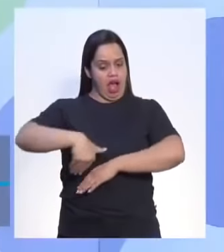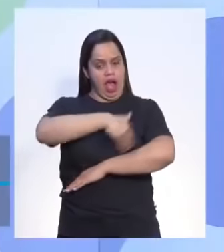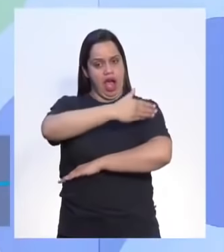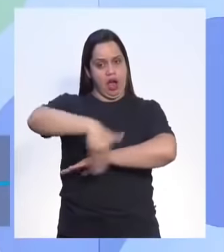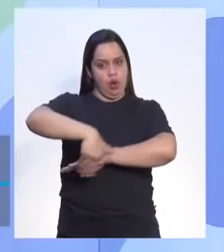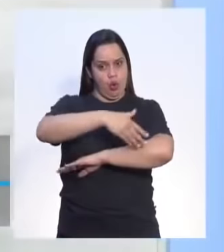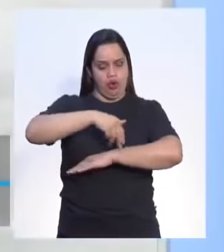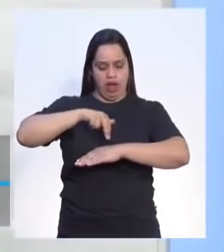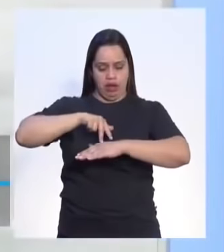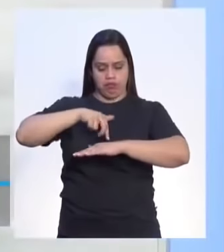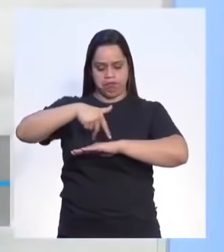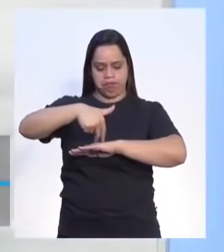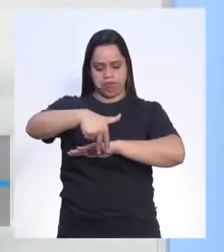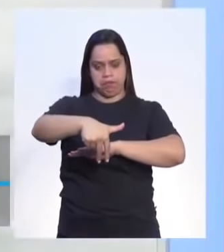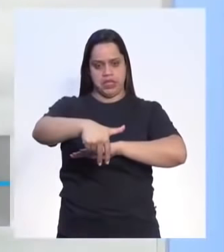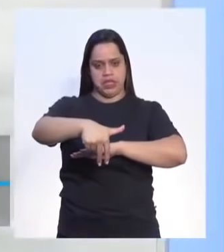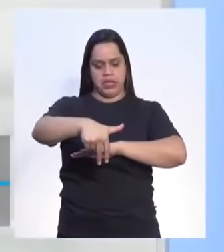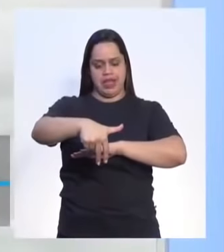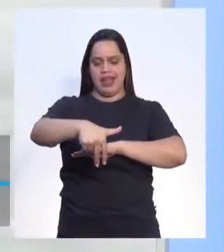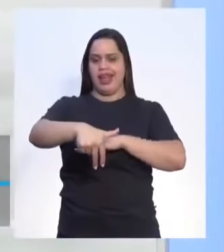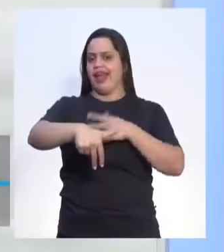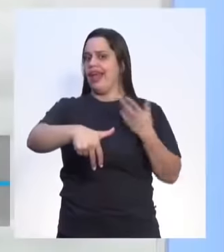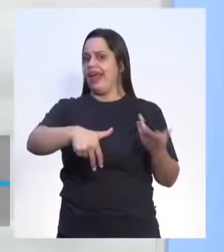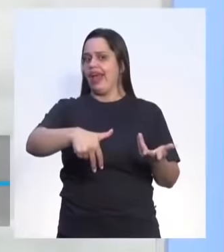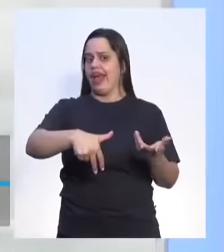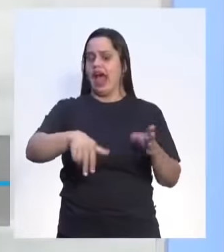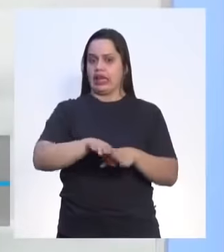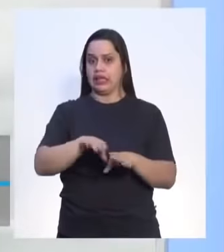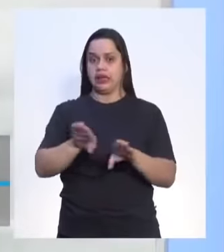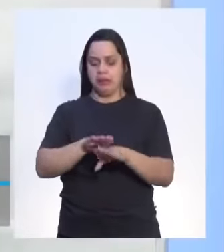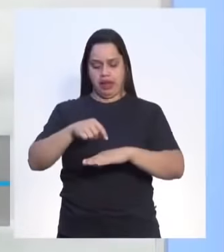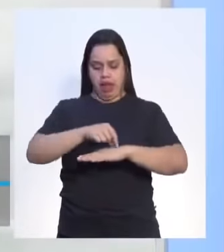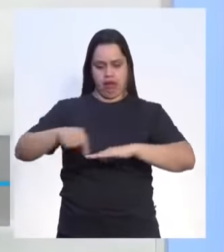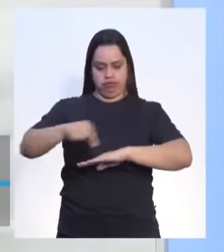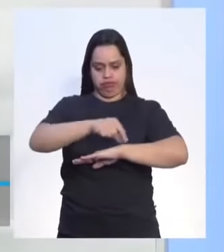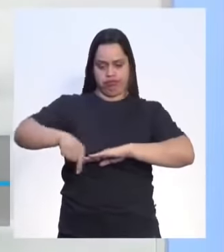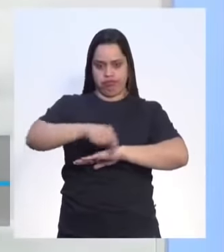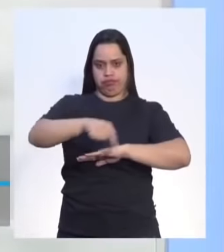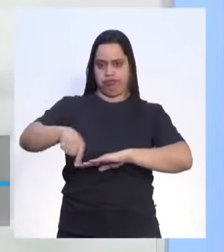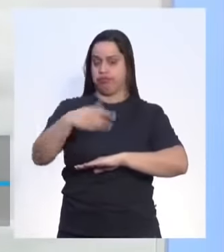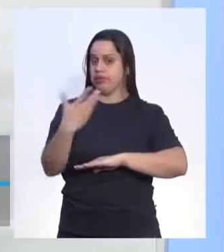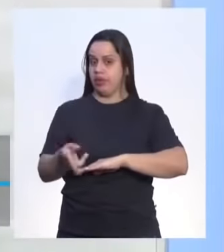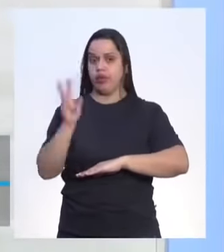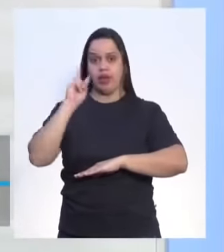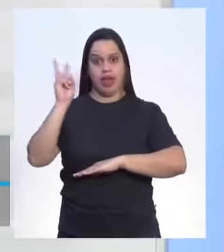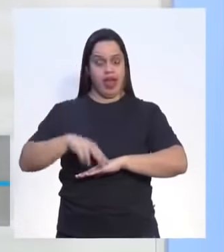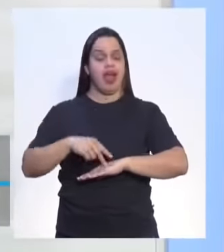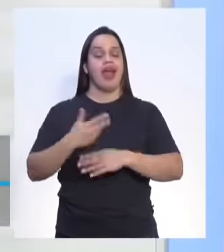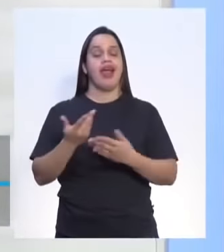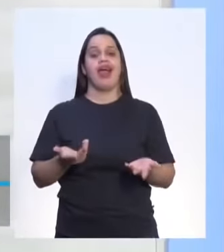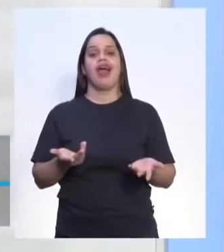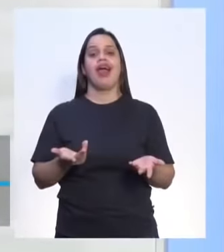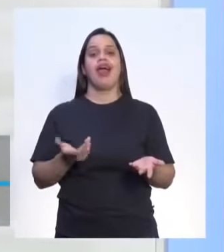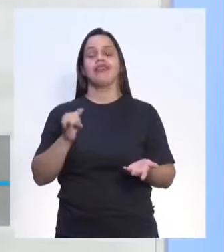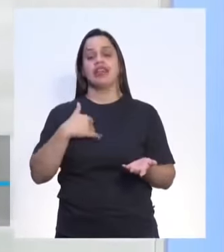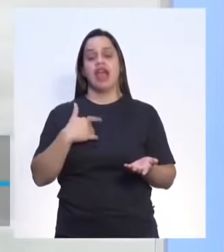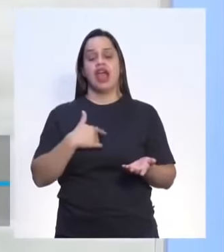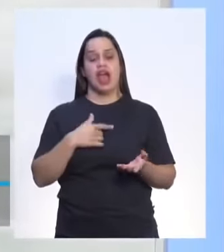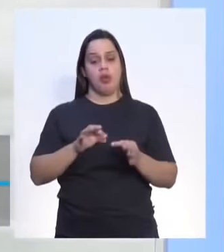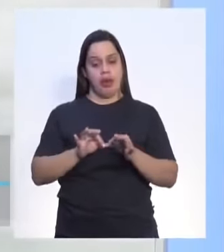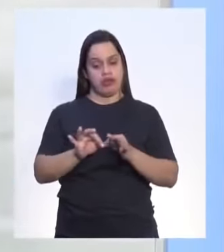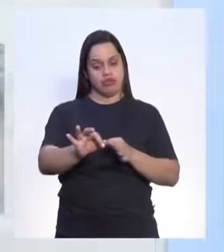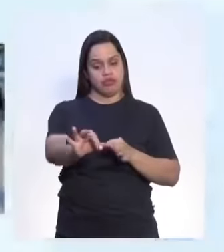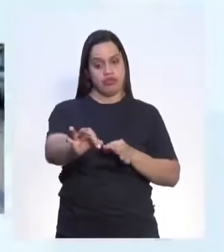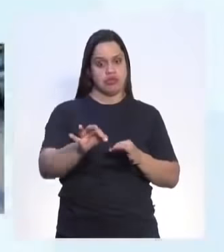faixa disso. Ainda, né? É verdade, tá? Então, subiu aí para vocês. Rita percorreu um percurso, tá? Se é uma pequena distância, vai